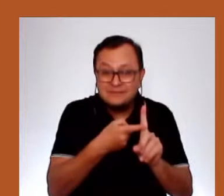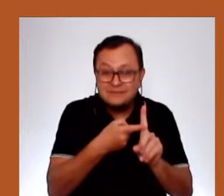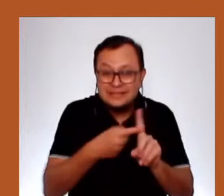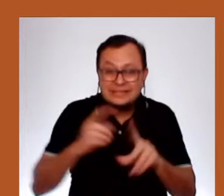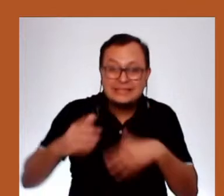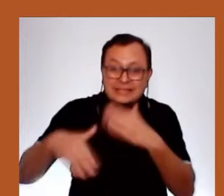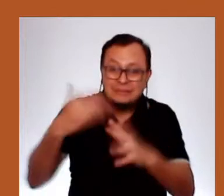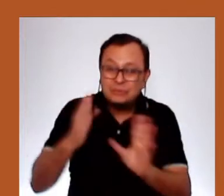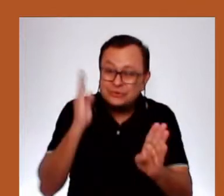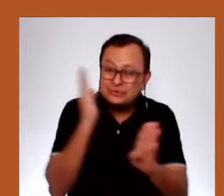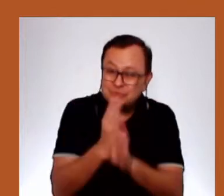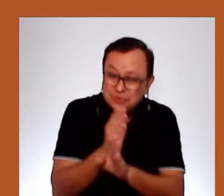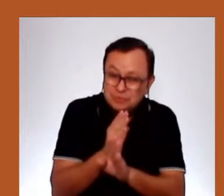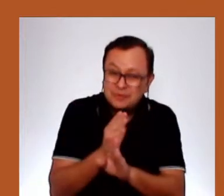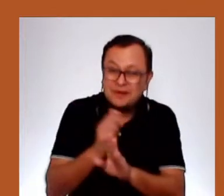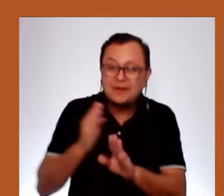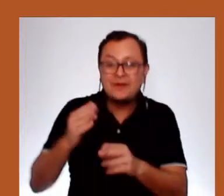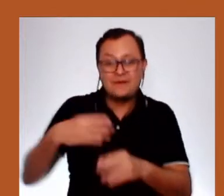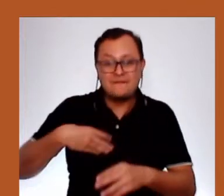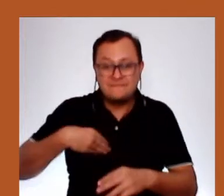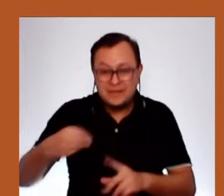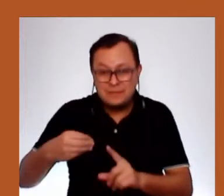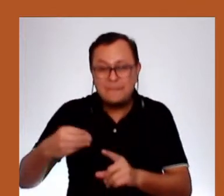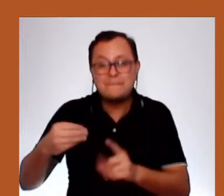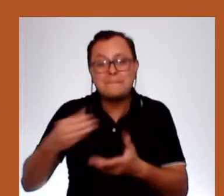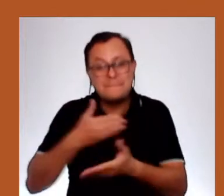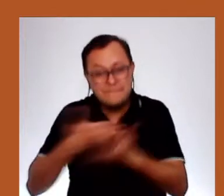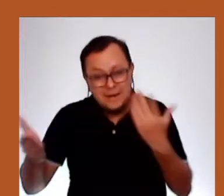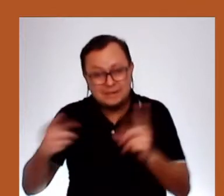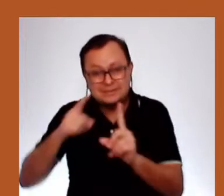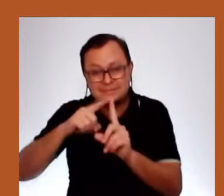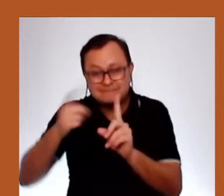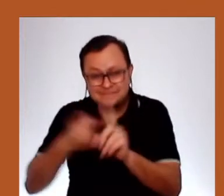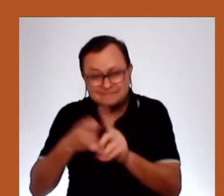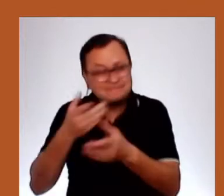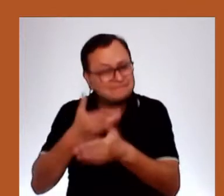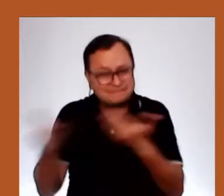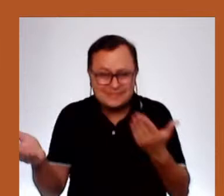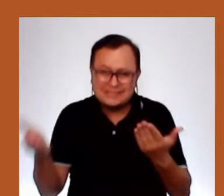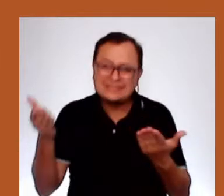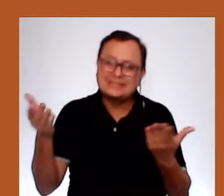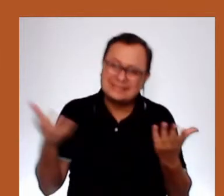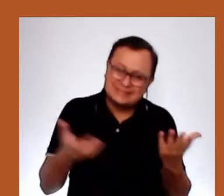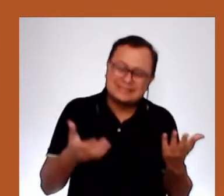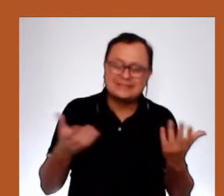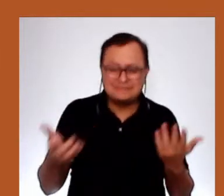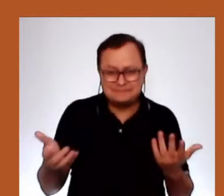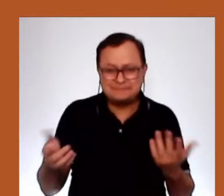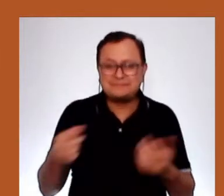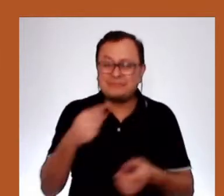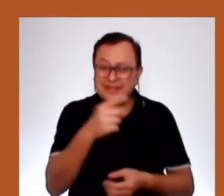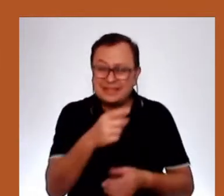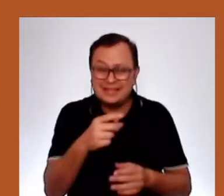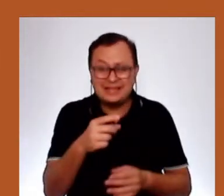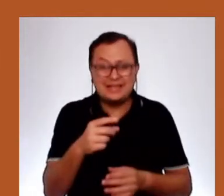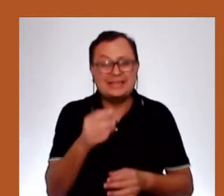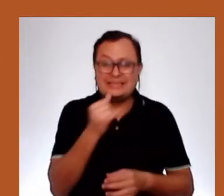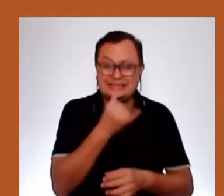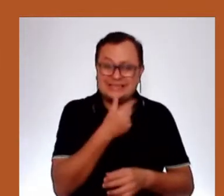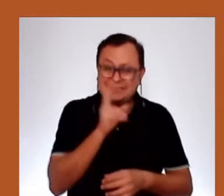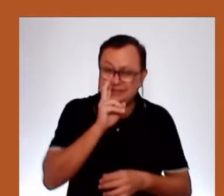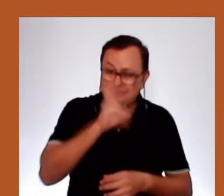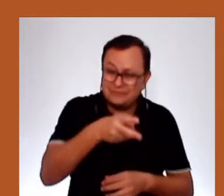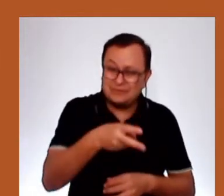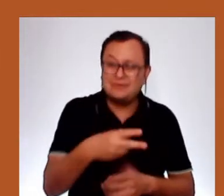sai por alguns dias do hospital, termina esse processo de um luto próprio, pelo menos